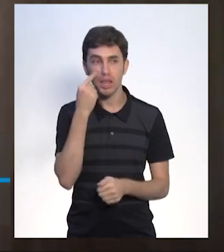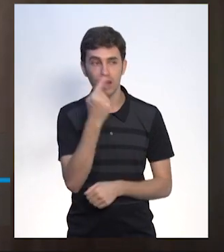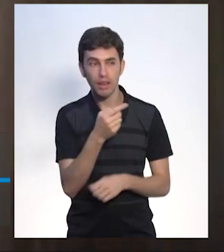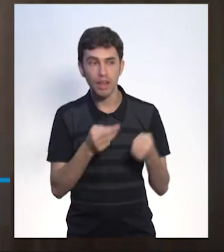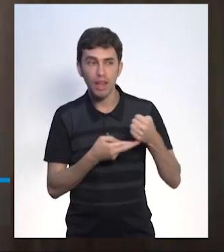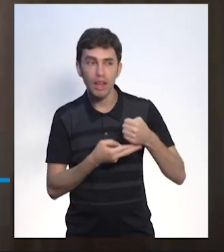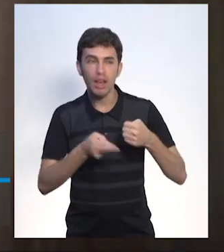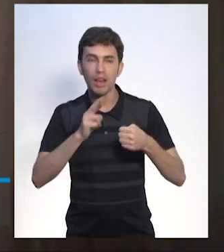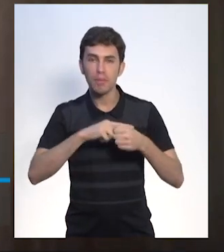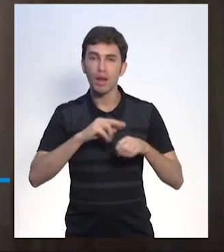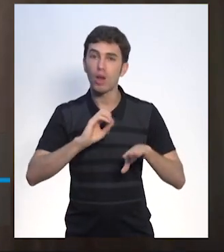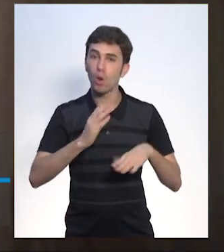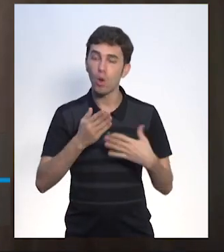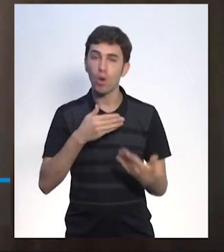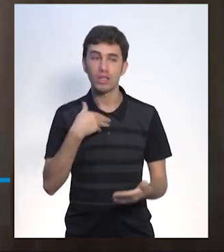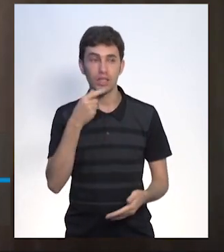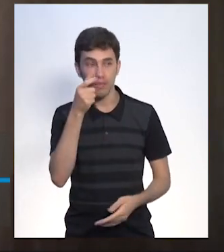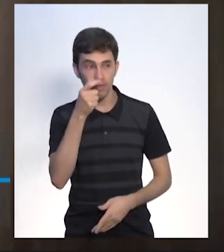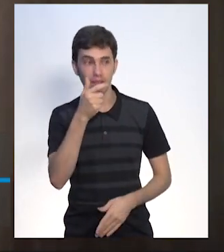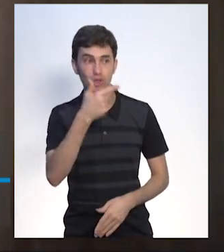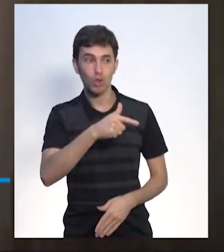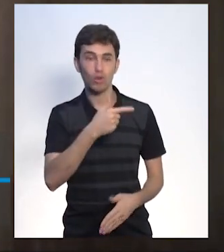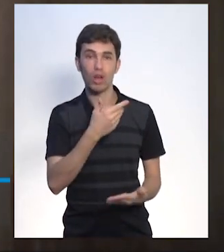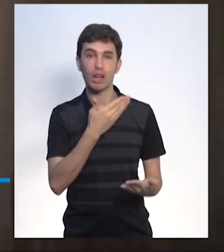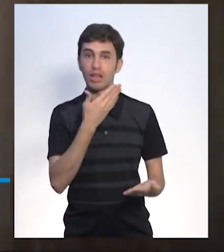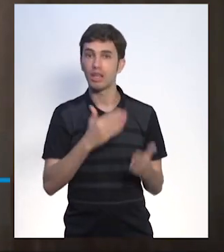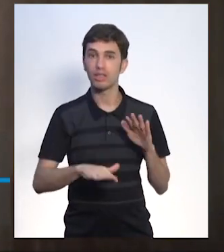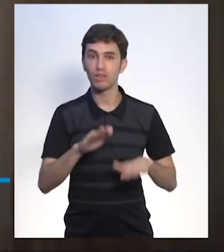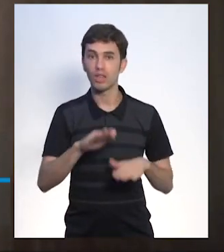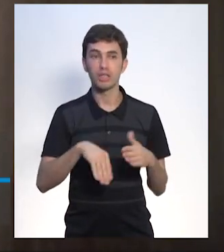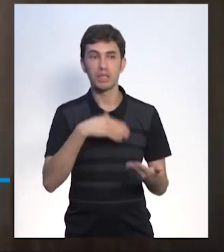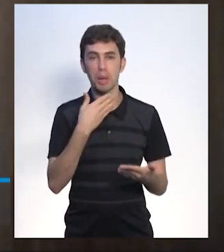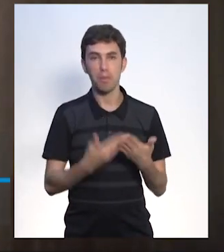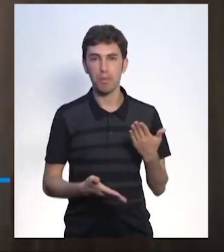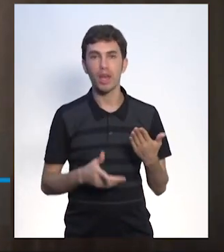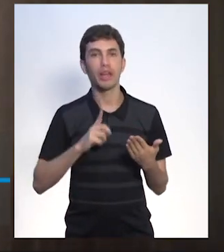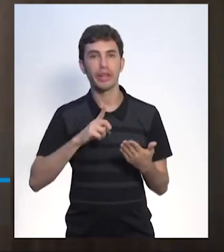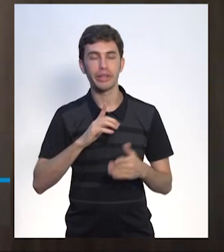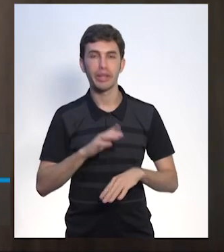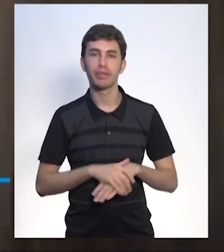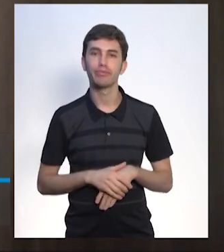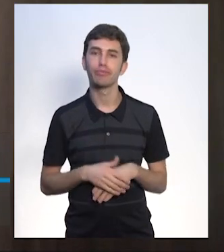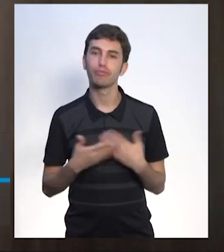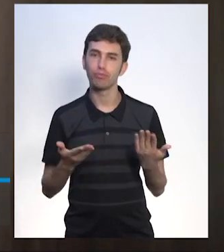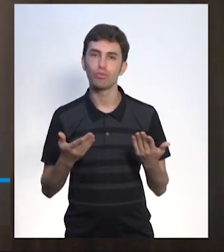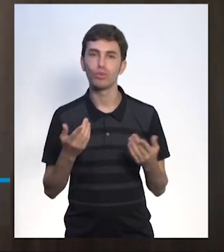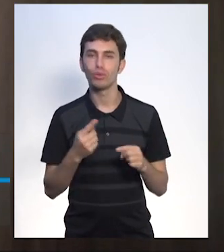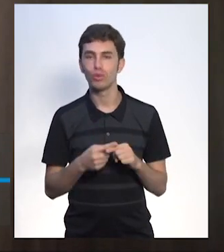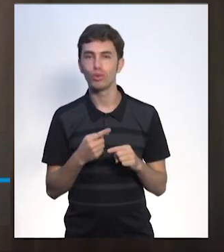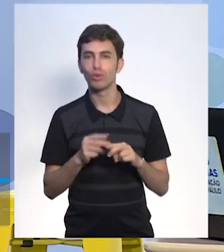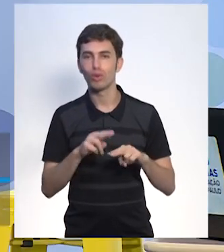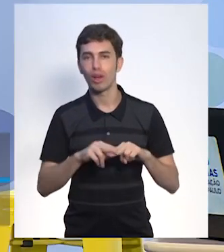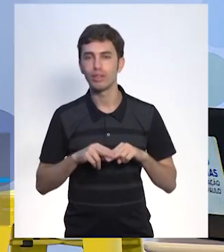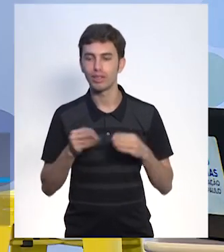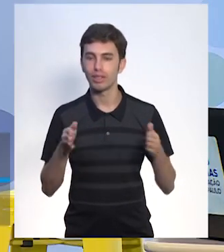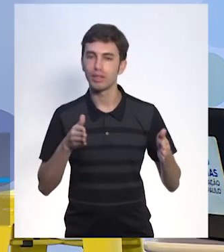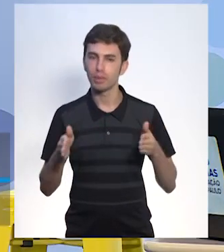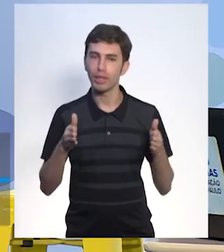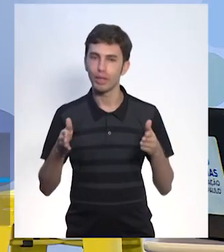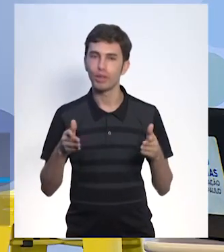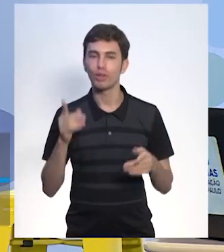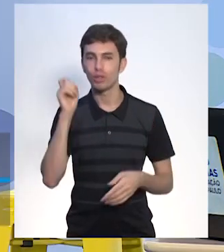meio defasado nesse processo, visto, como eu disse, toda a situação pela qual passamos esse ano, né? Ok, reforçar